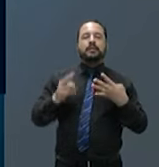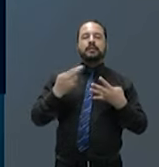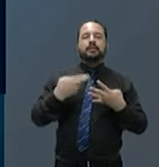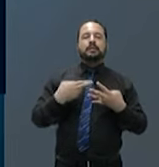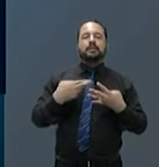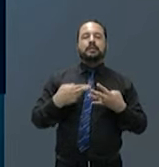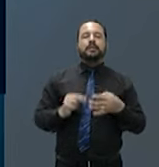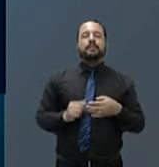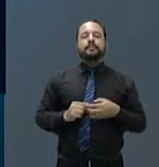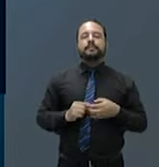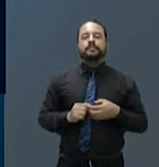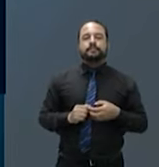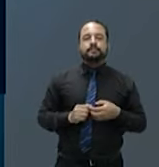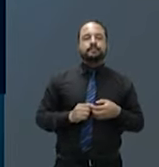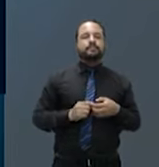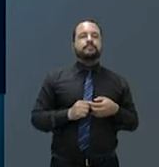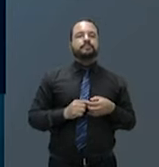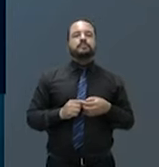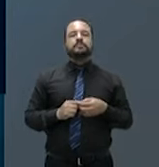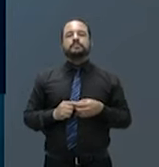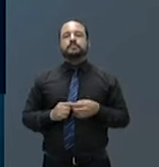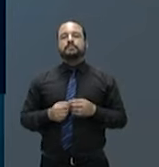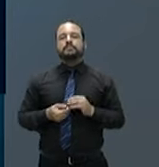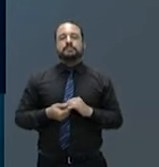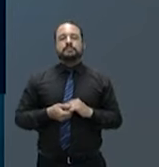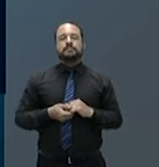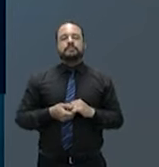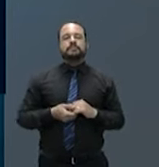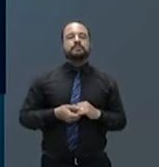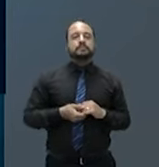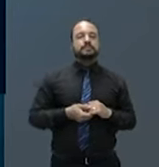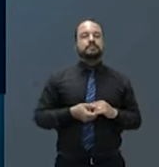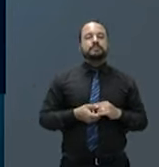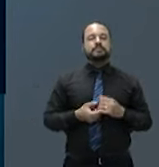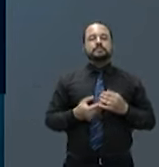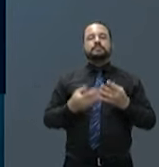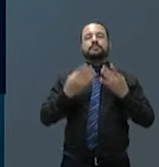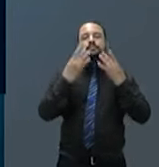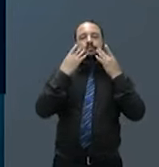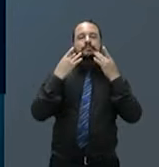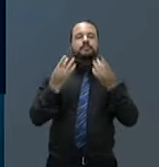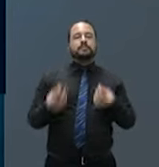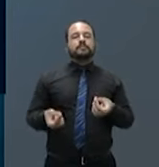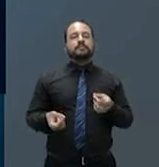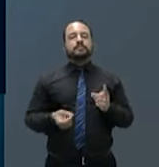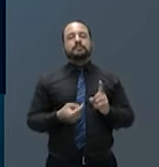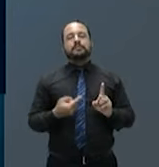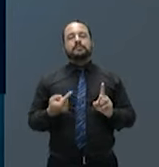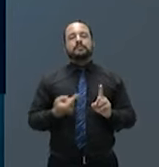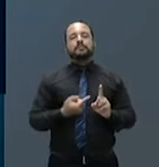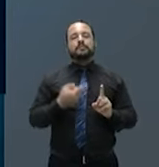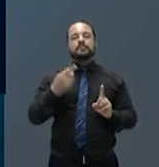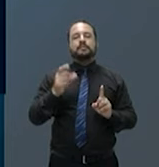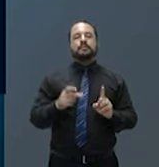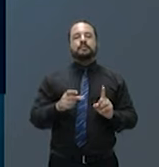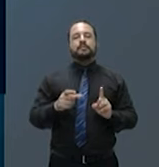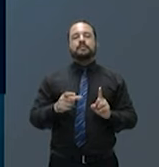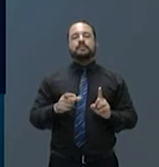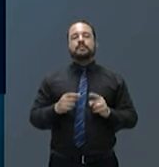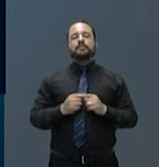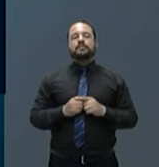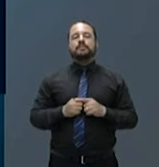veja, ali o ideal a gente. Atenção a alguém com o canal aberto.